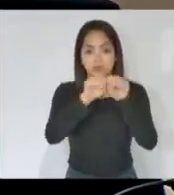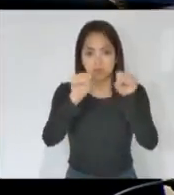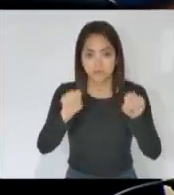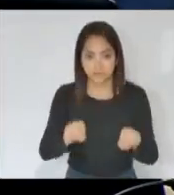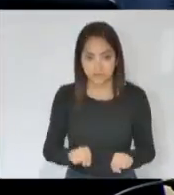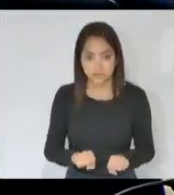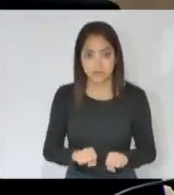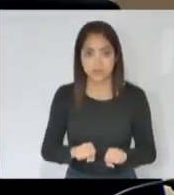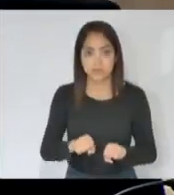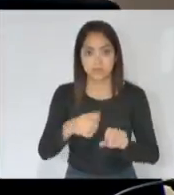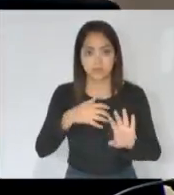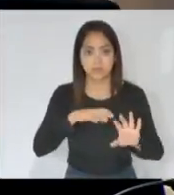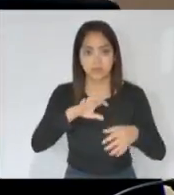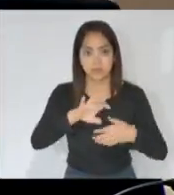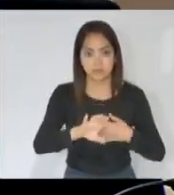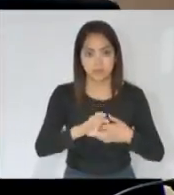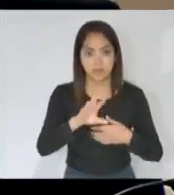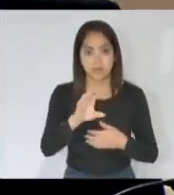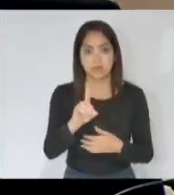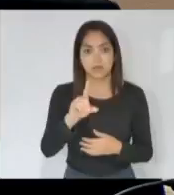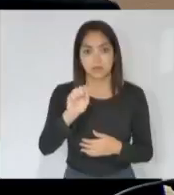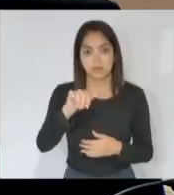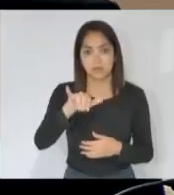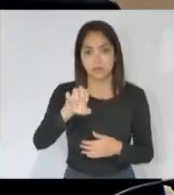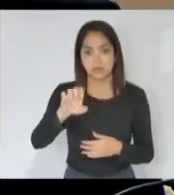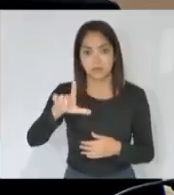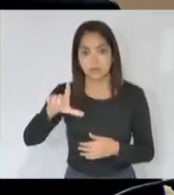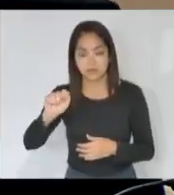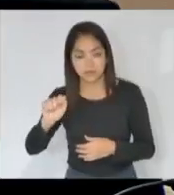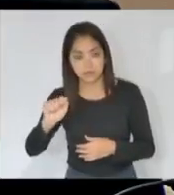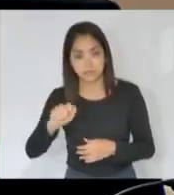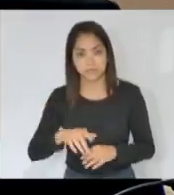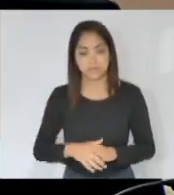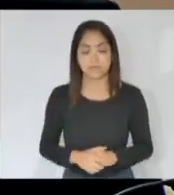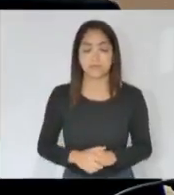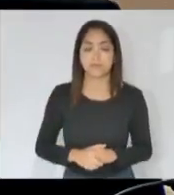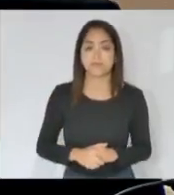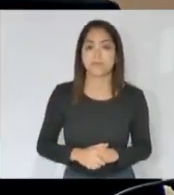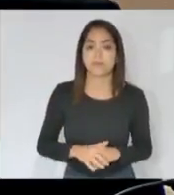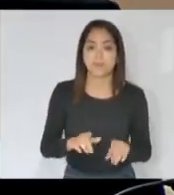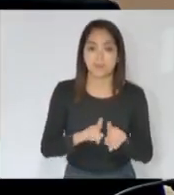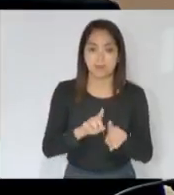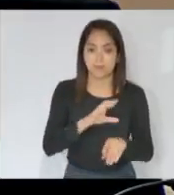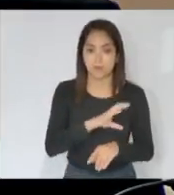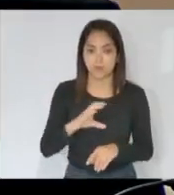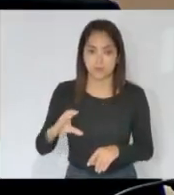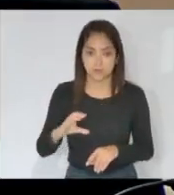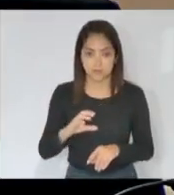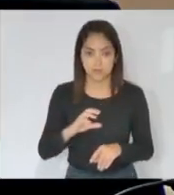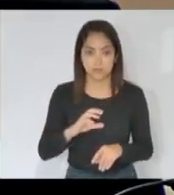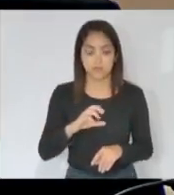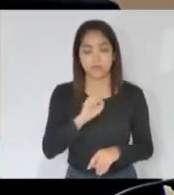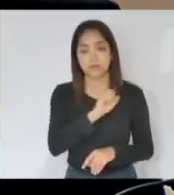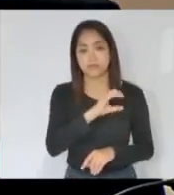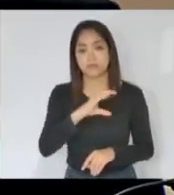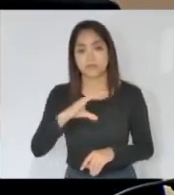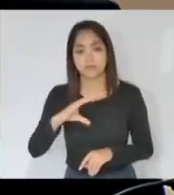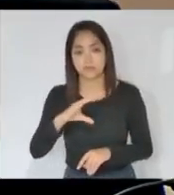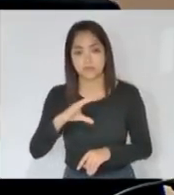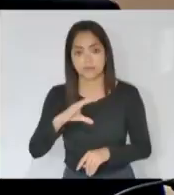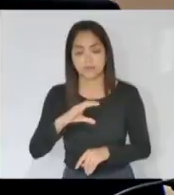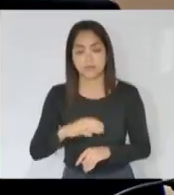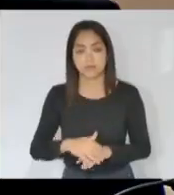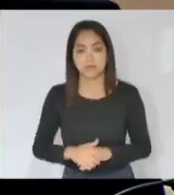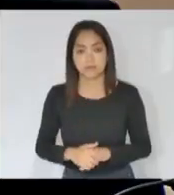Transplantes, doutora Daniela Ferreira Salomão Pontes. Senhor coordenador de Santa Catarina,